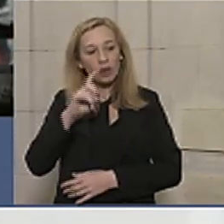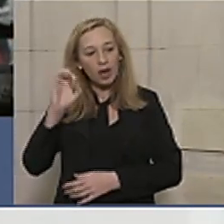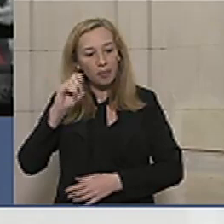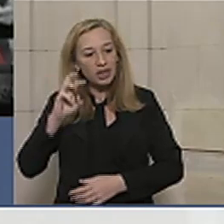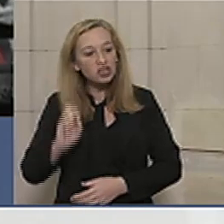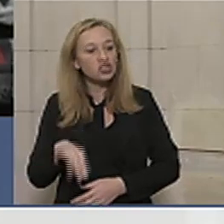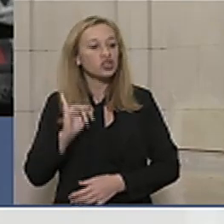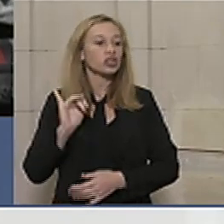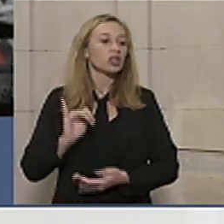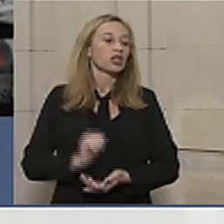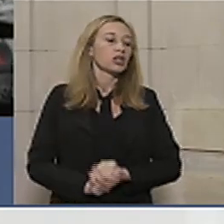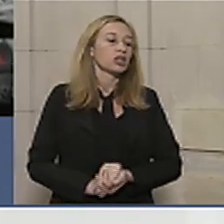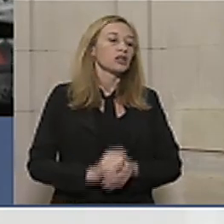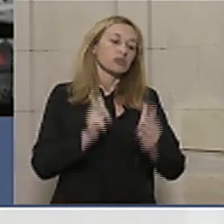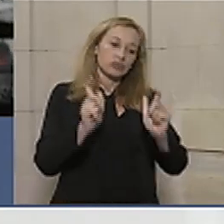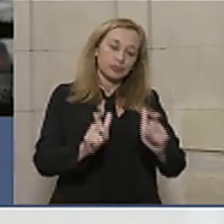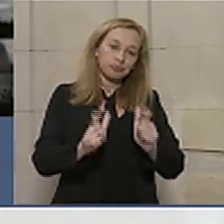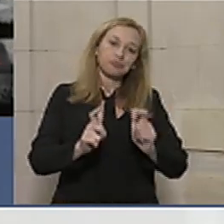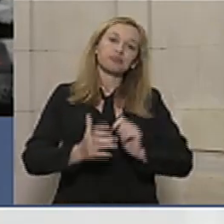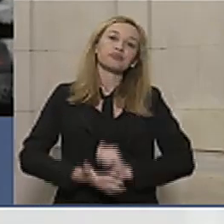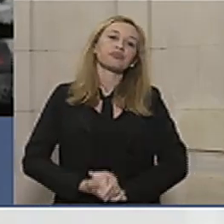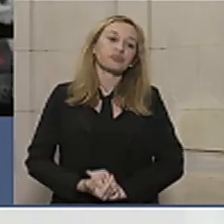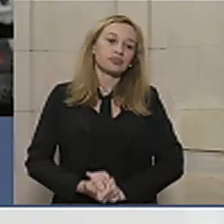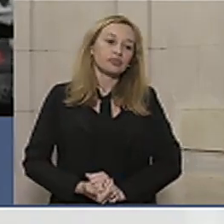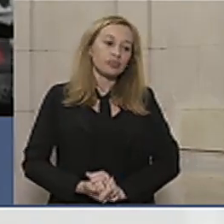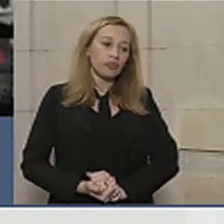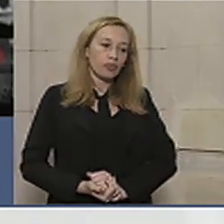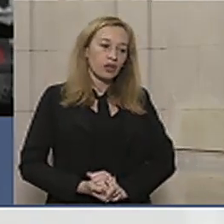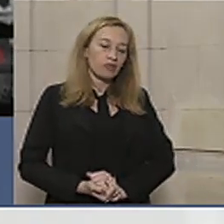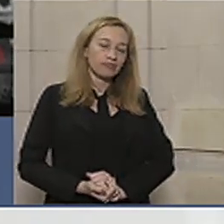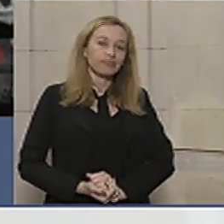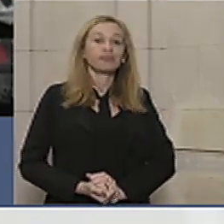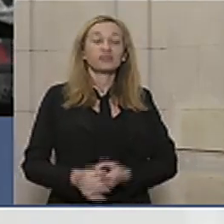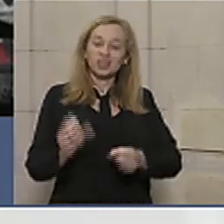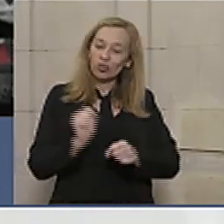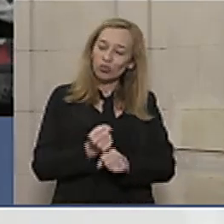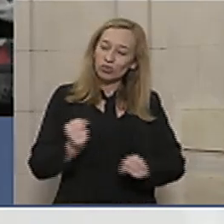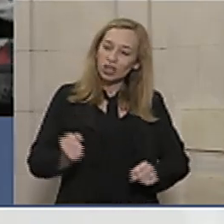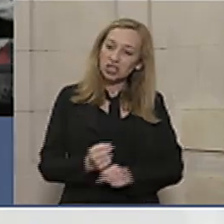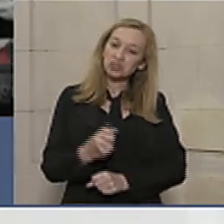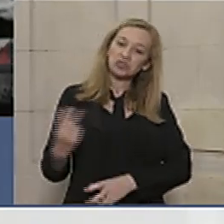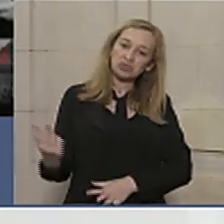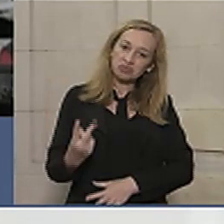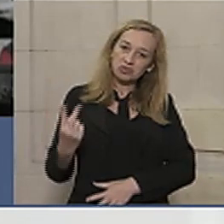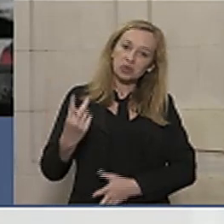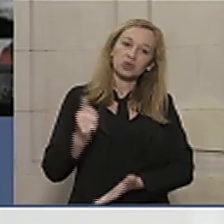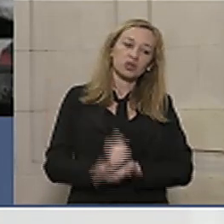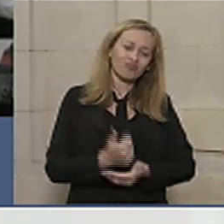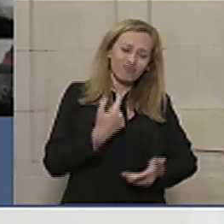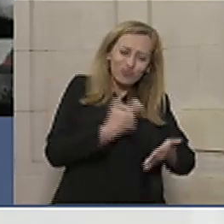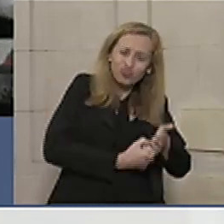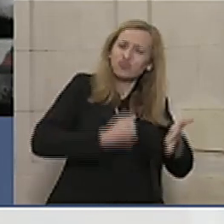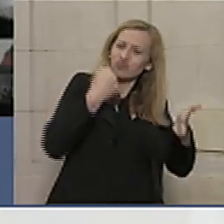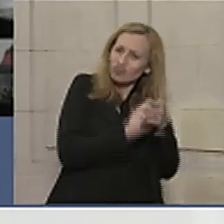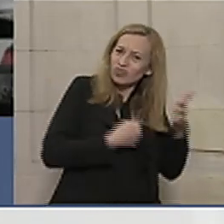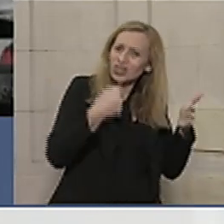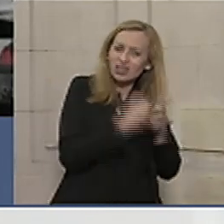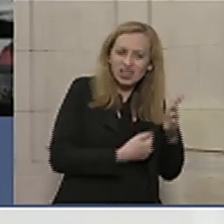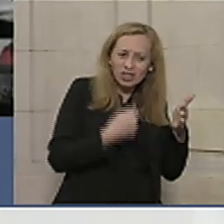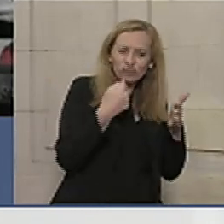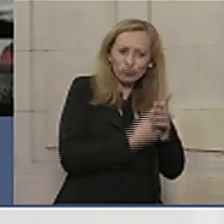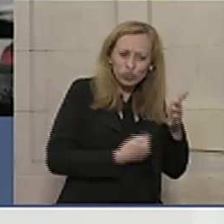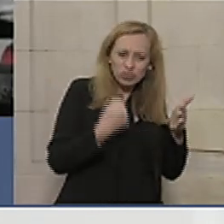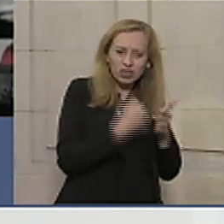essa intervenção para aquela região. Vossa Excelência, que é um grande lutador, cidade de Macaé, Rio das